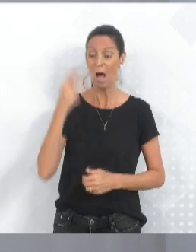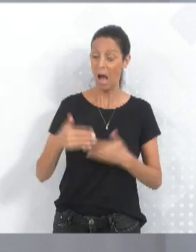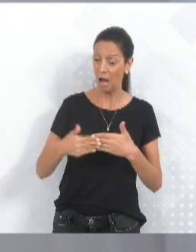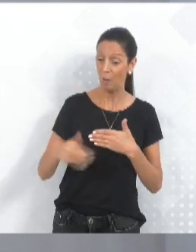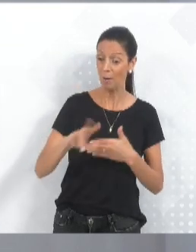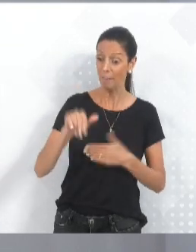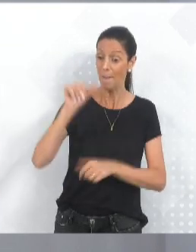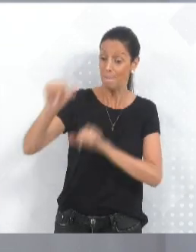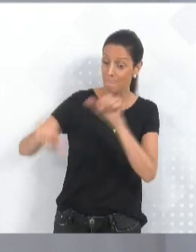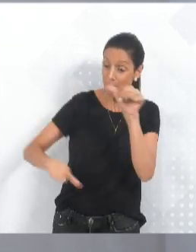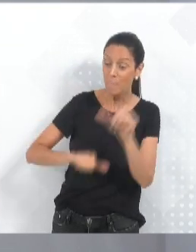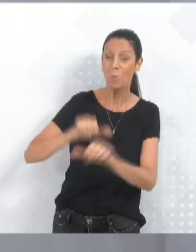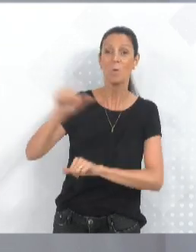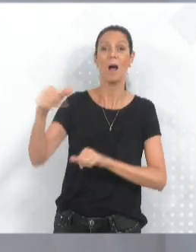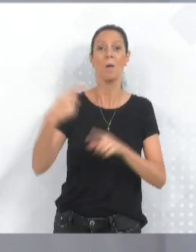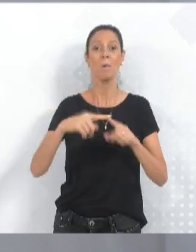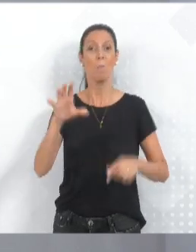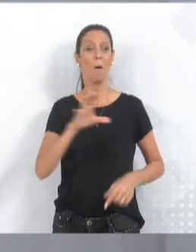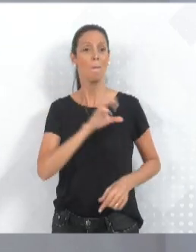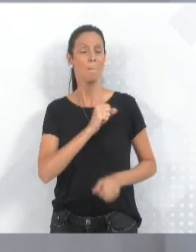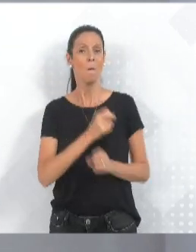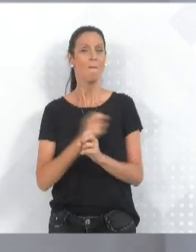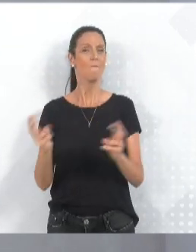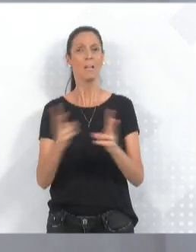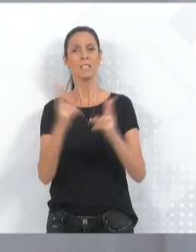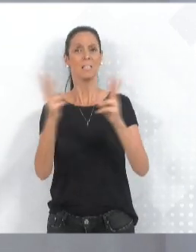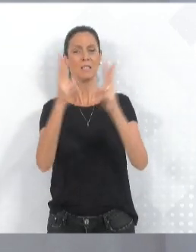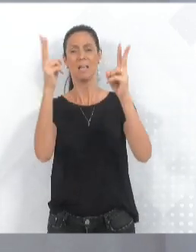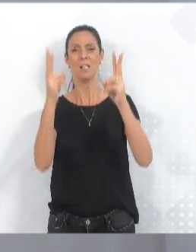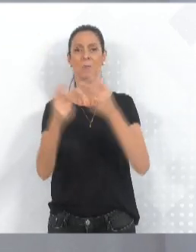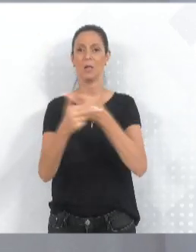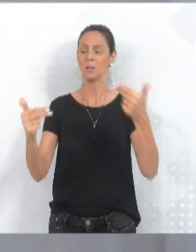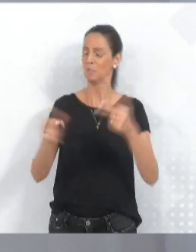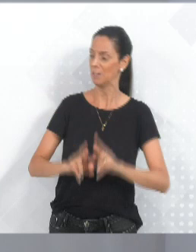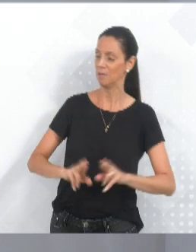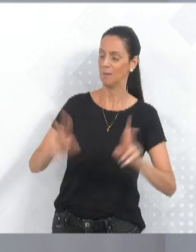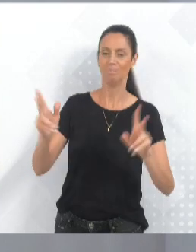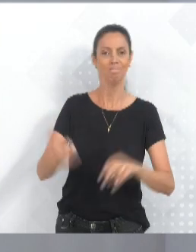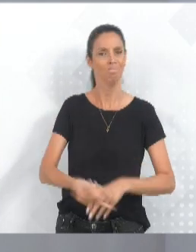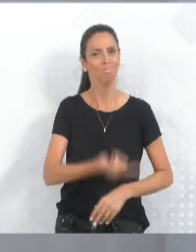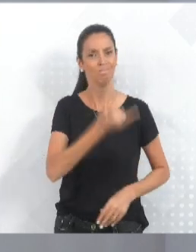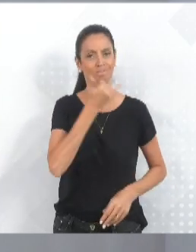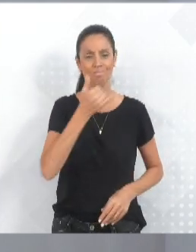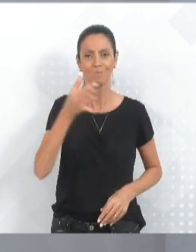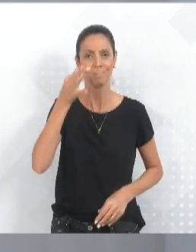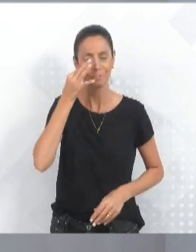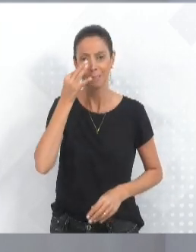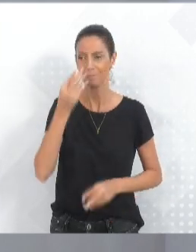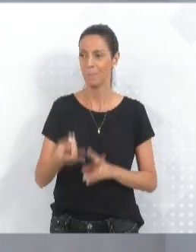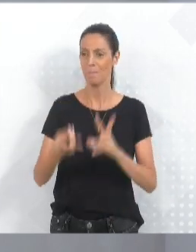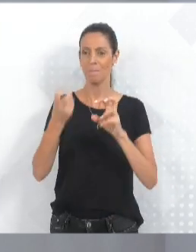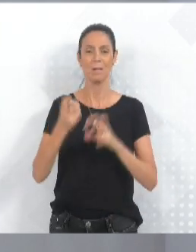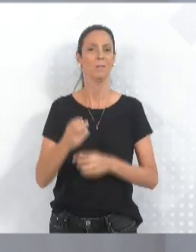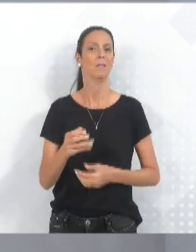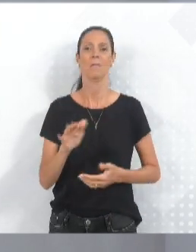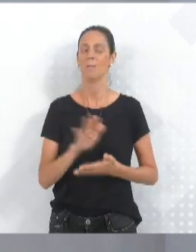agora já que o amor venceu e que as coisas seriam diferentes não é o que nós estamos vendo infelizmente